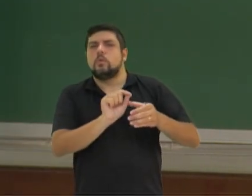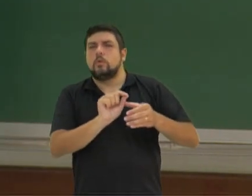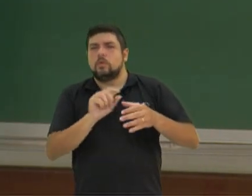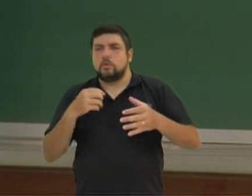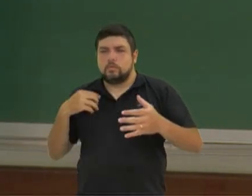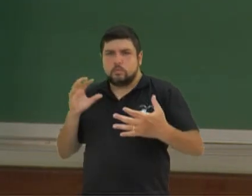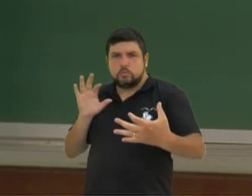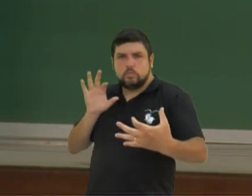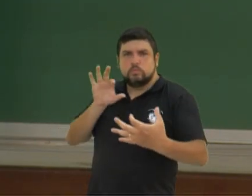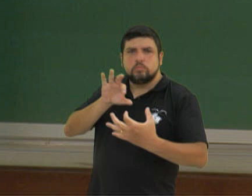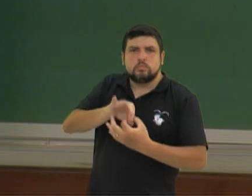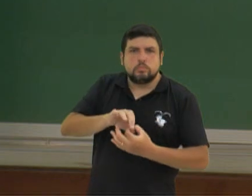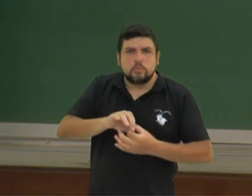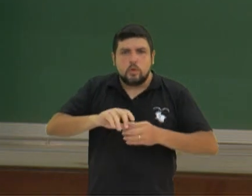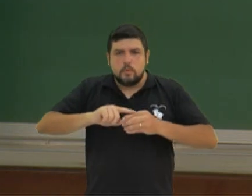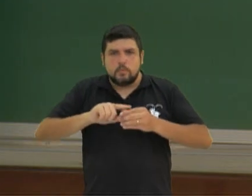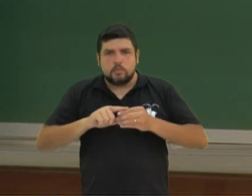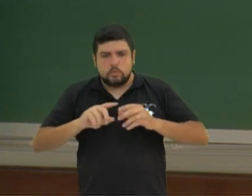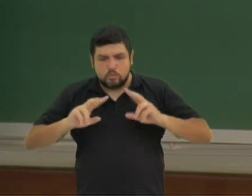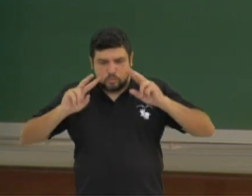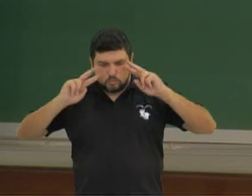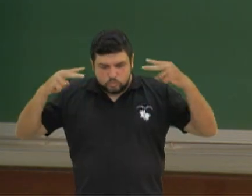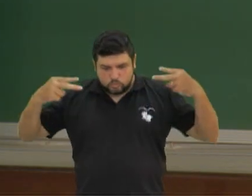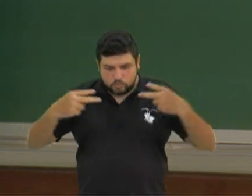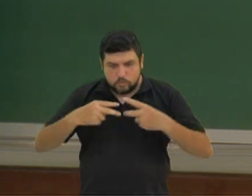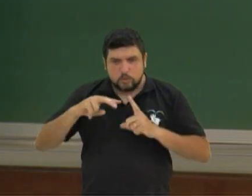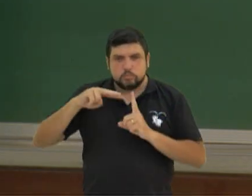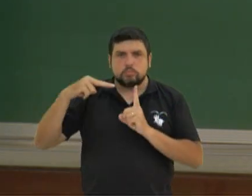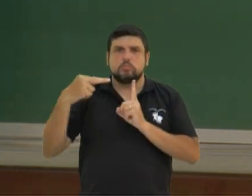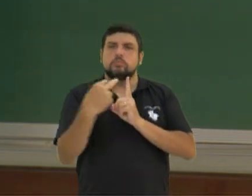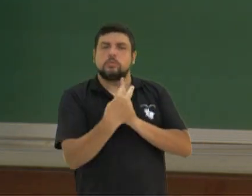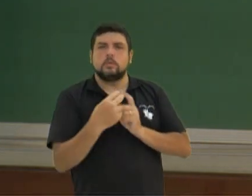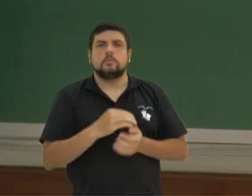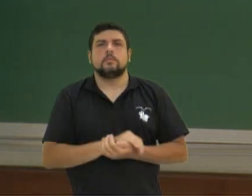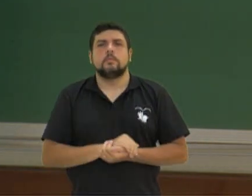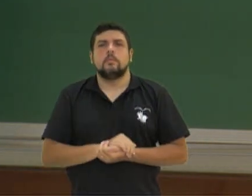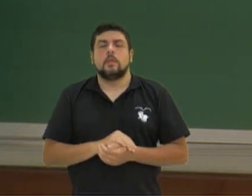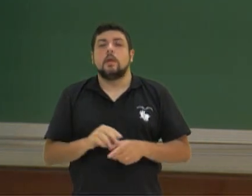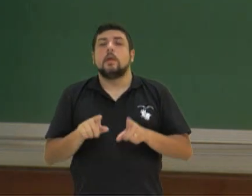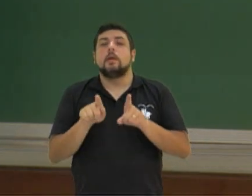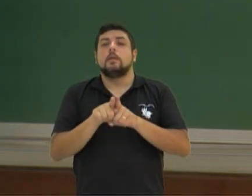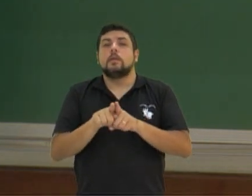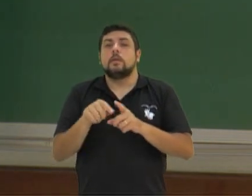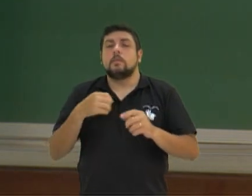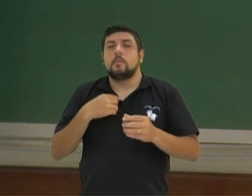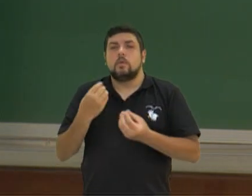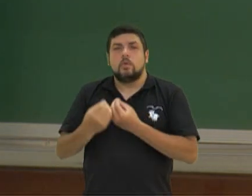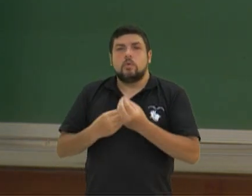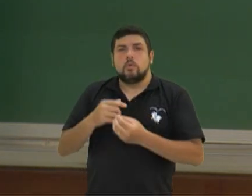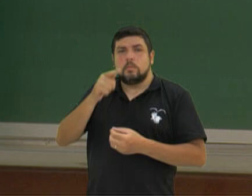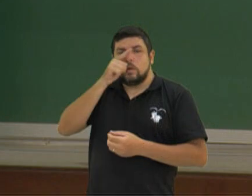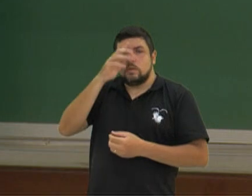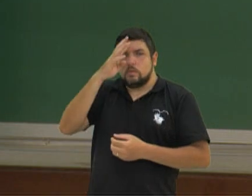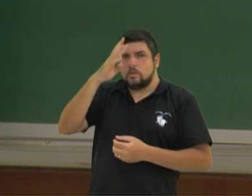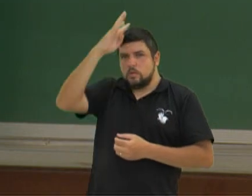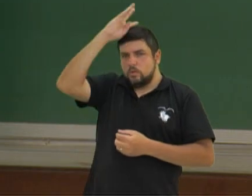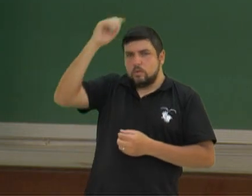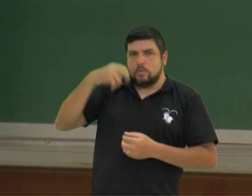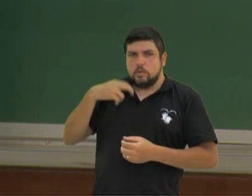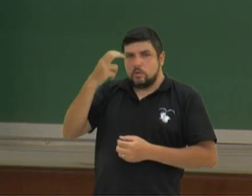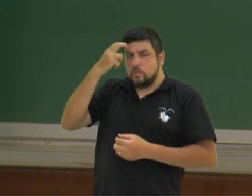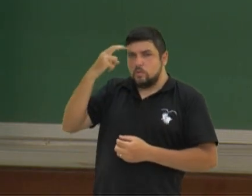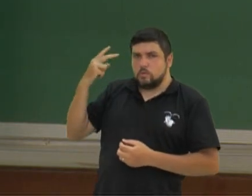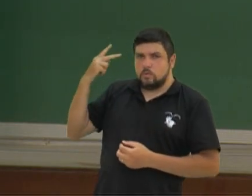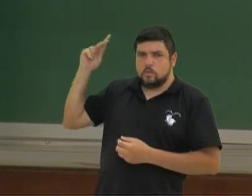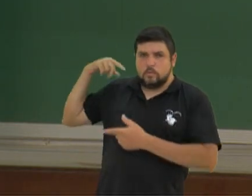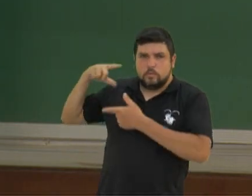antropocentrismo, o homem como centro de todas as coisas, a retomada, né, da perspectiva greco-romana das